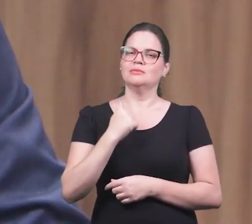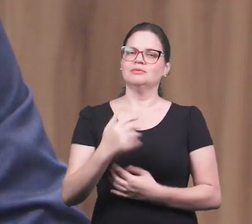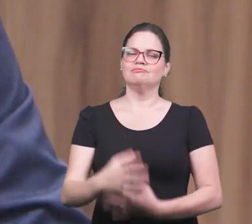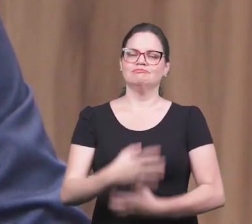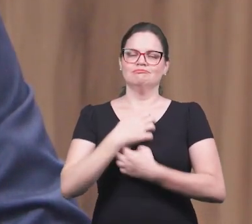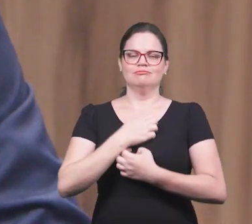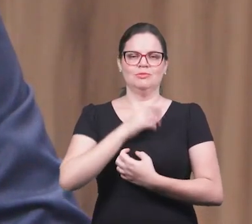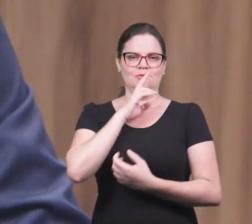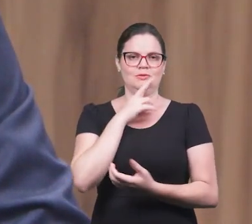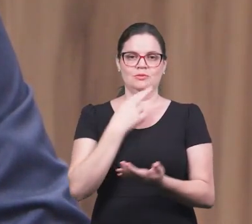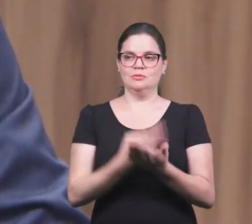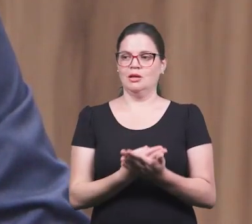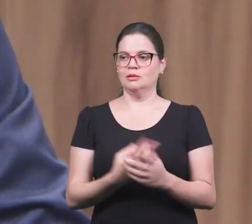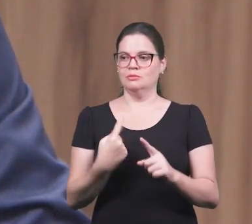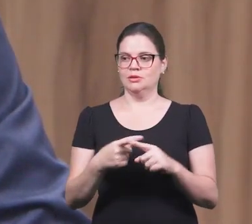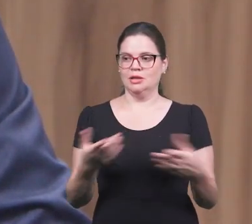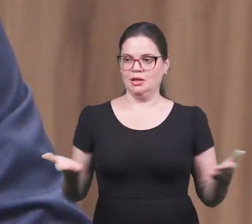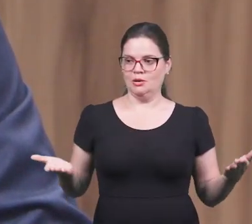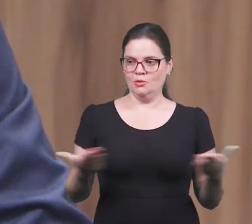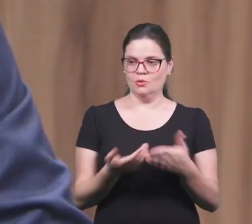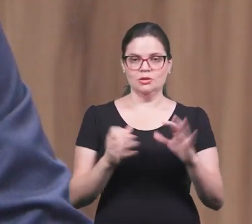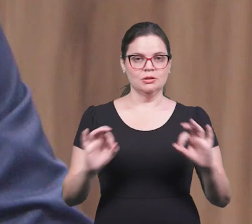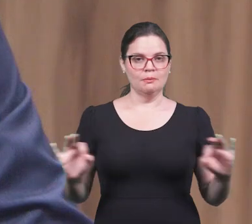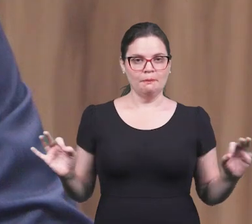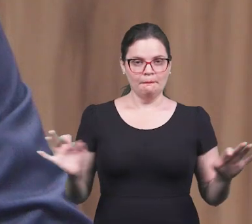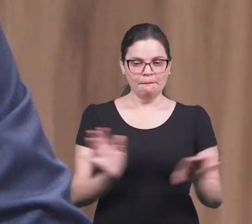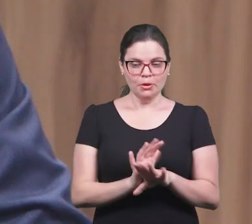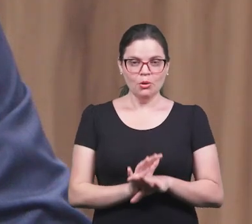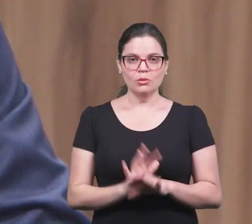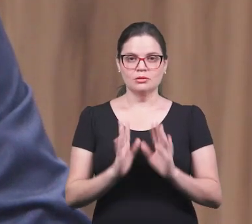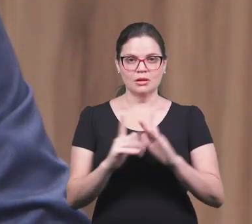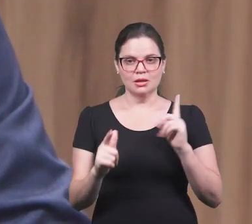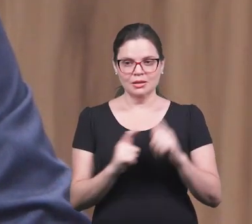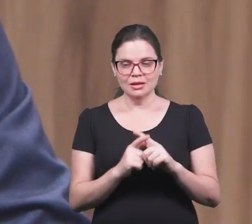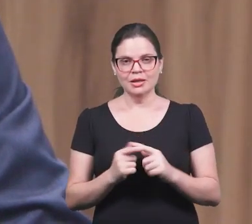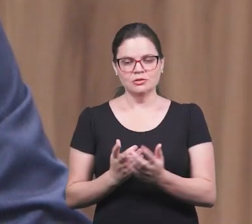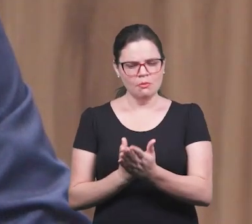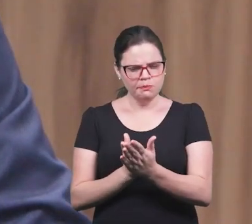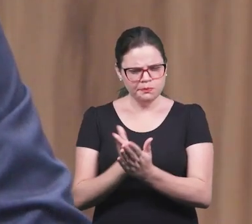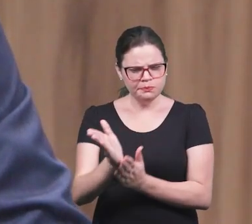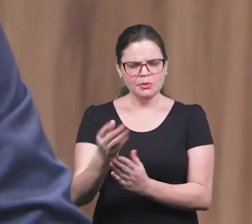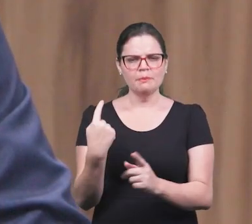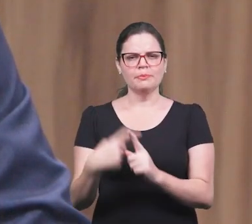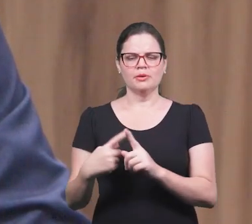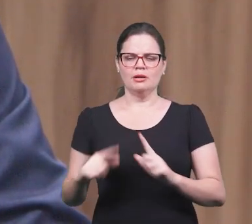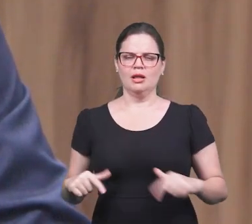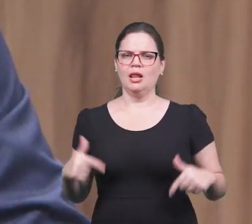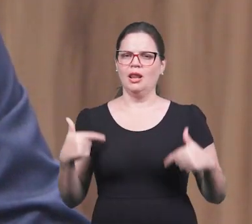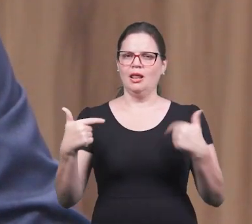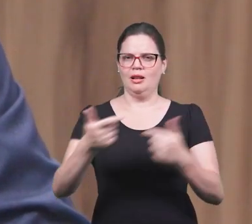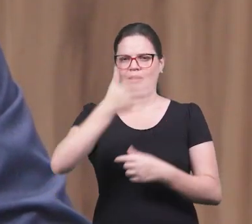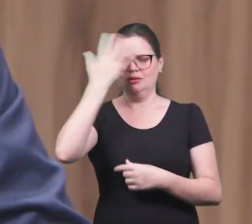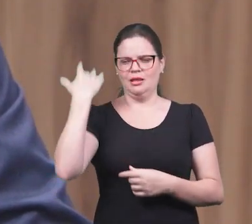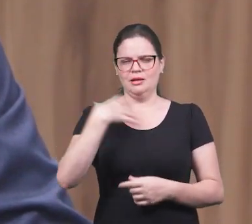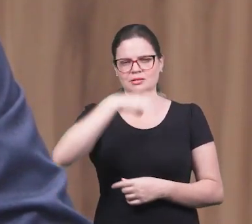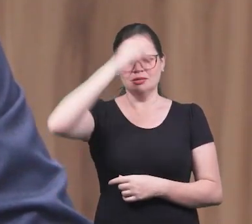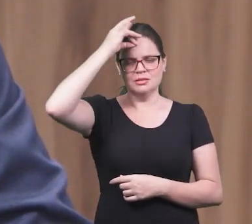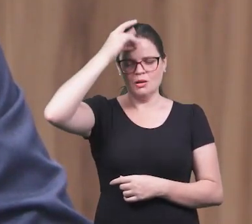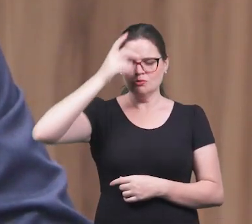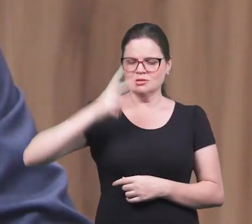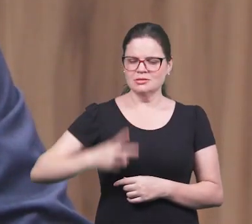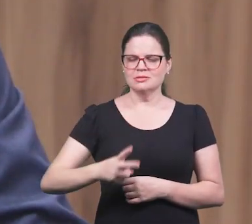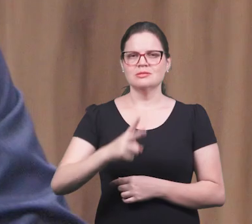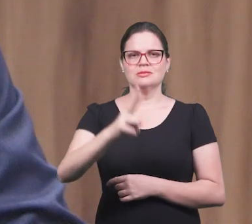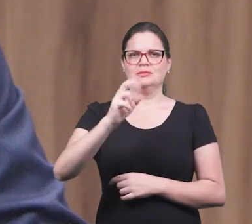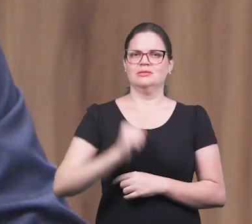igreja foi a operação do Espírito Santo, marcando na vida da igreja um novo tempo,